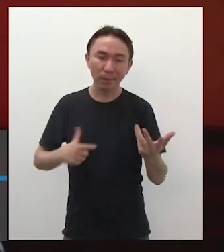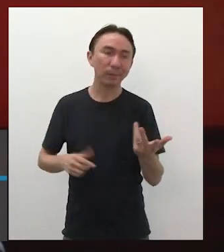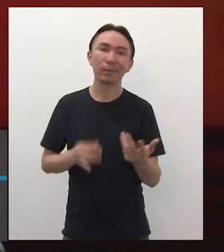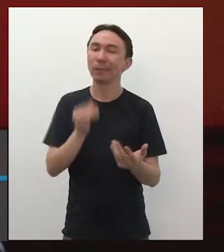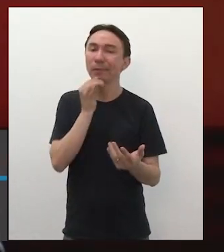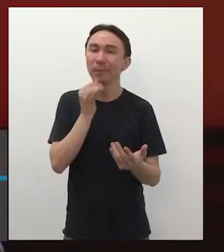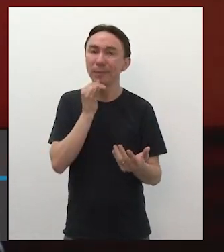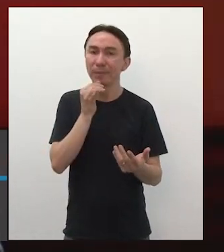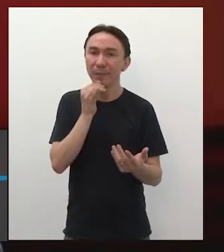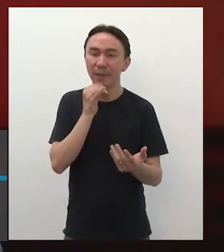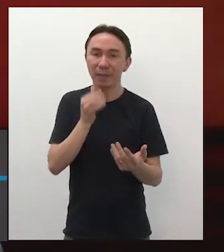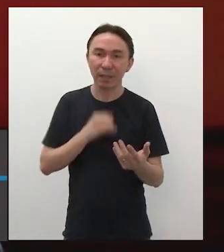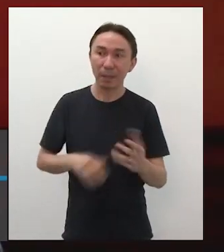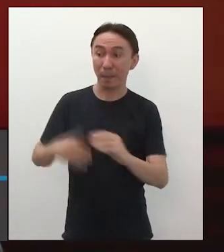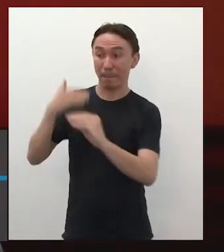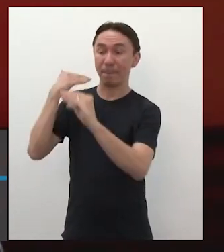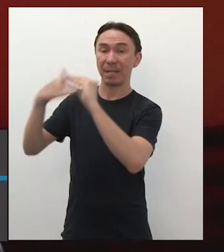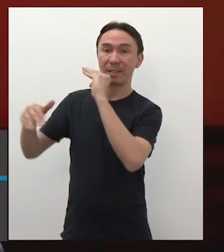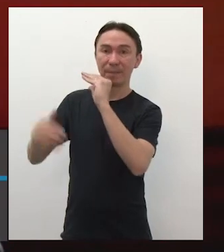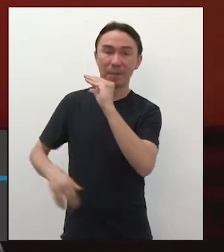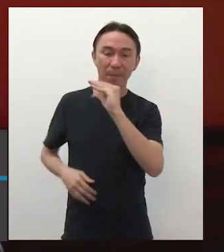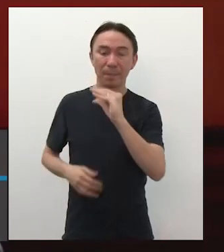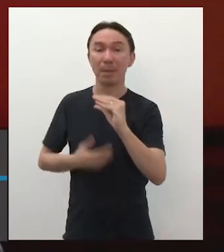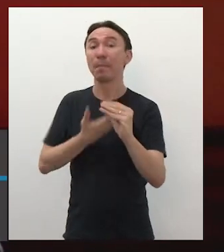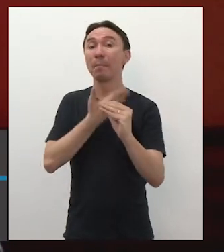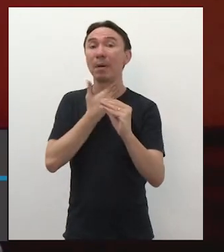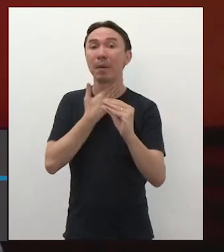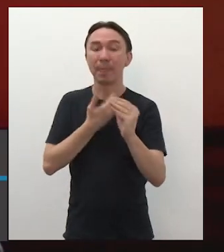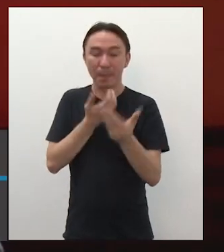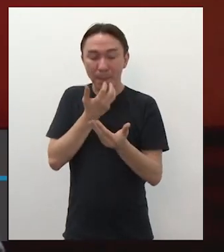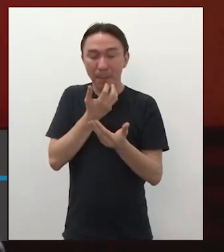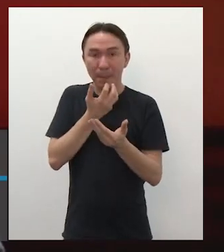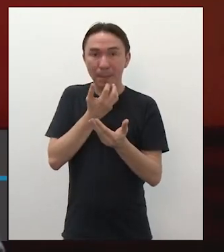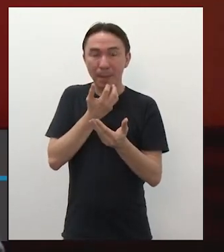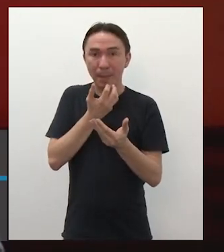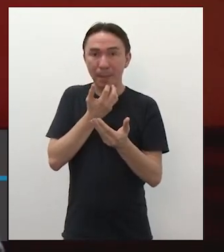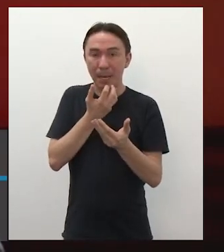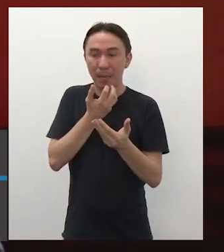de voz na Perfeito. Impossibilidade de fazer uma chamada